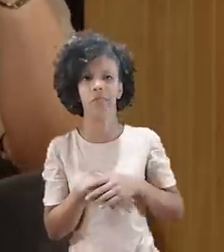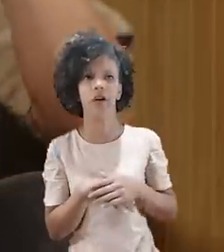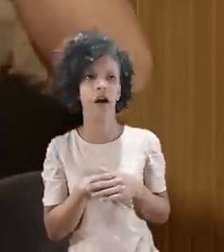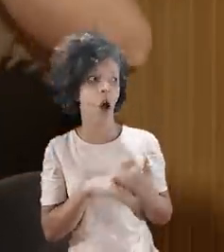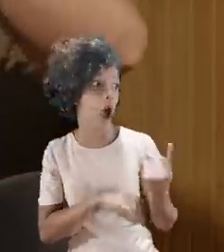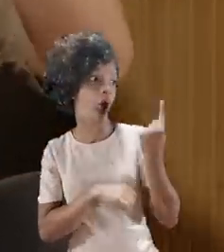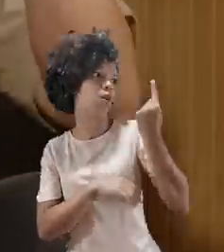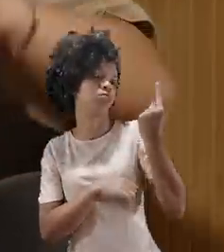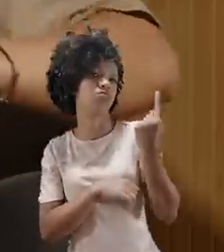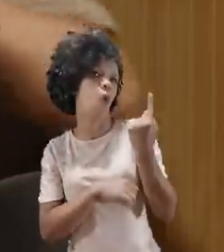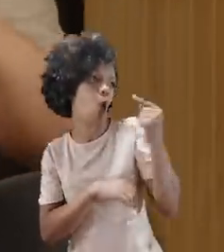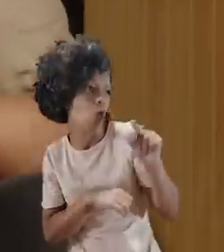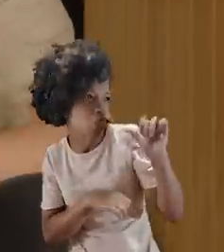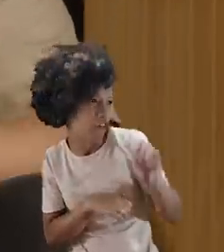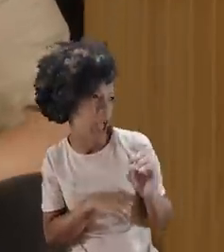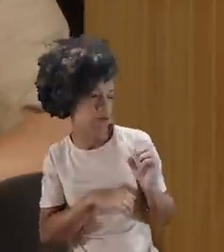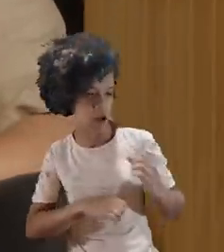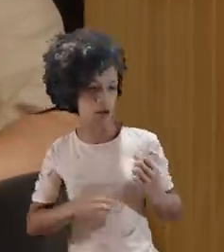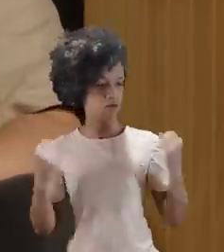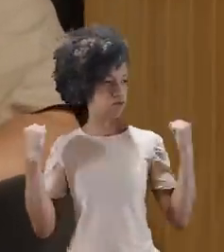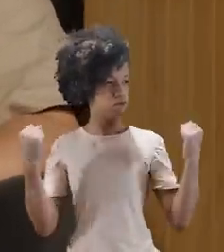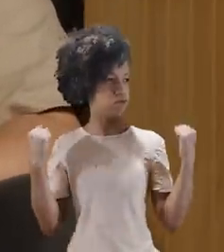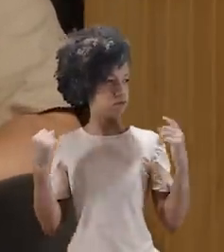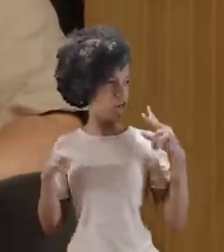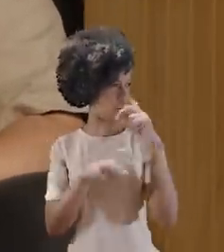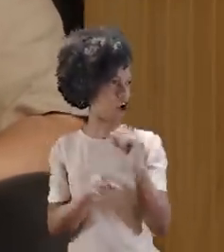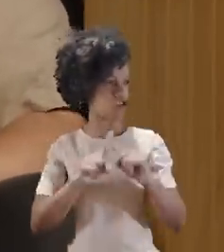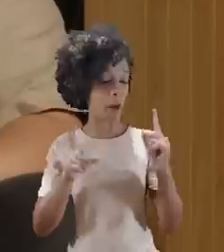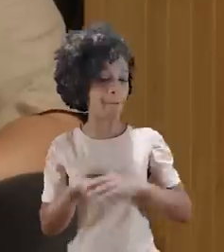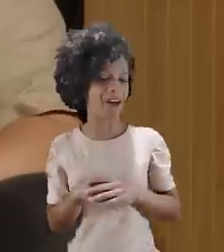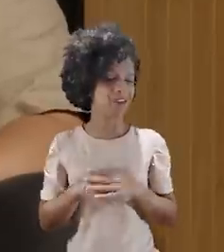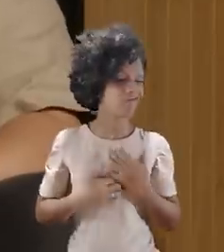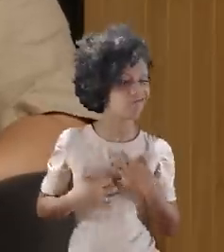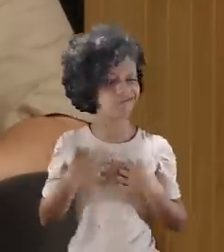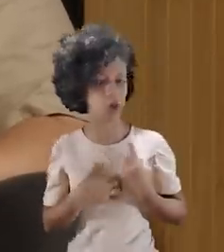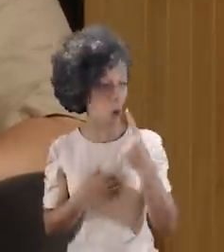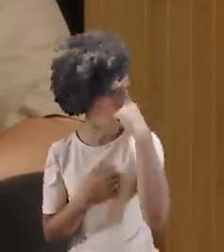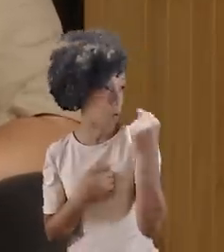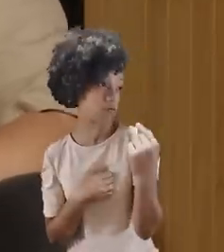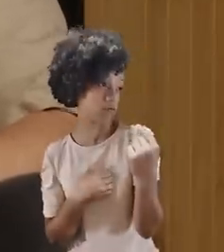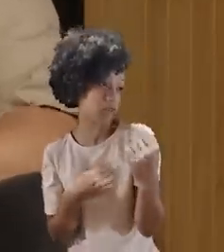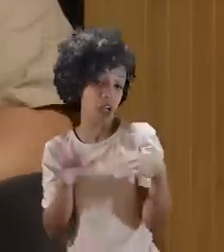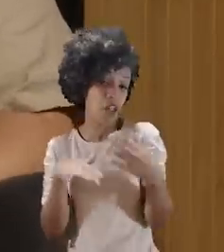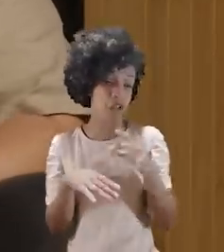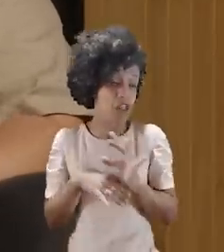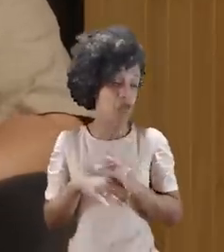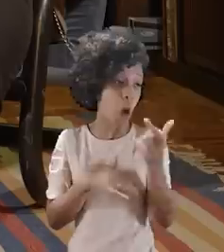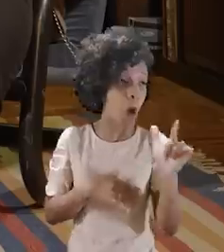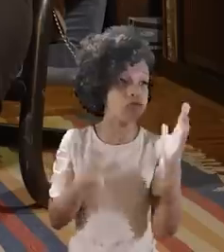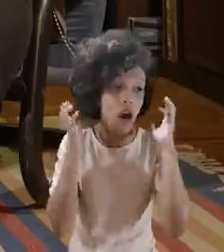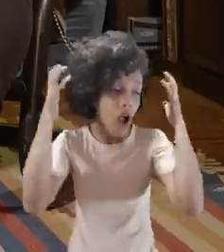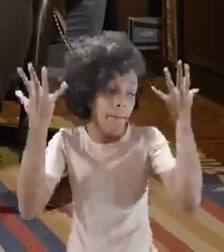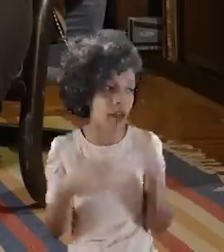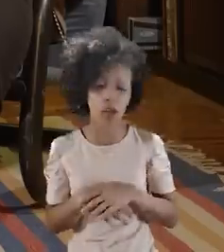alto net 90 forte tampa mas o que incomoda nele é o nariz mas o que incomoda no carão cabelo mano